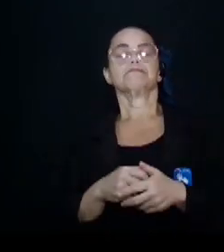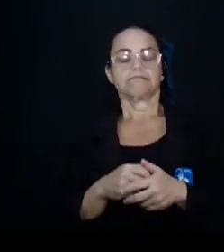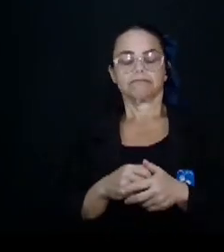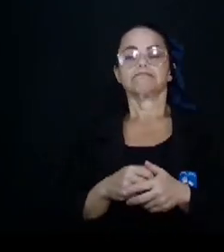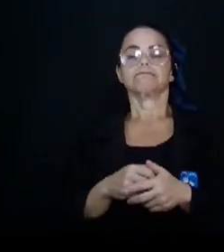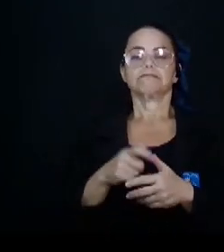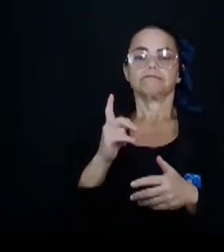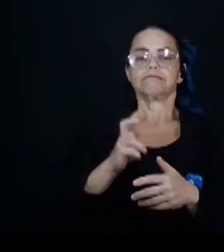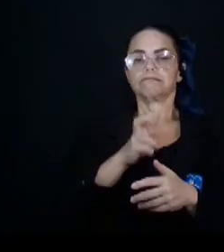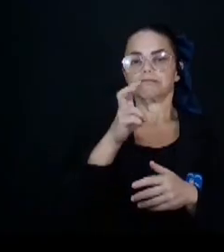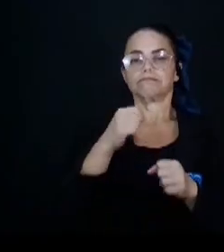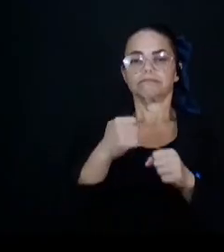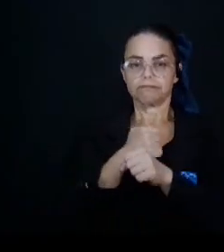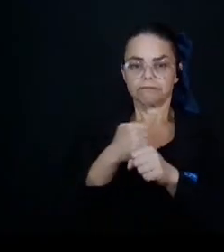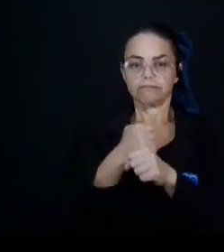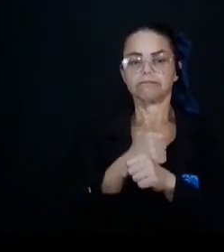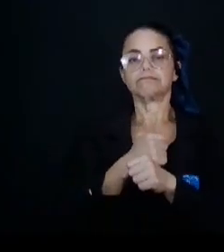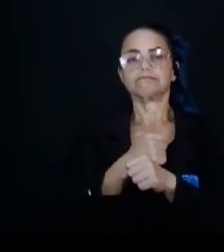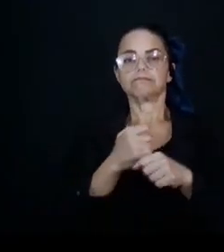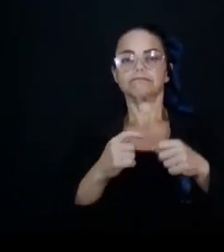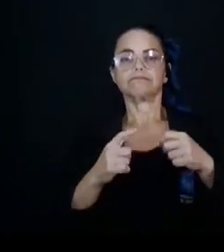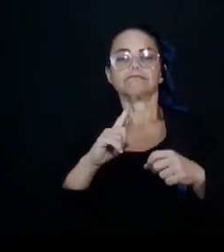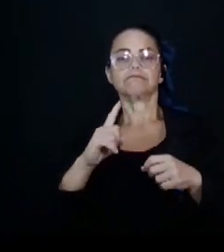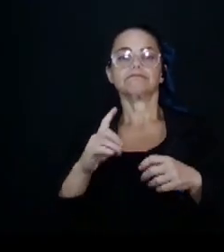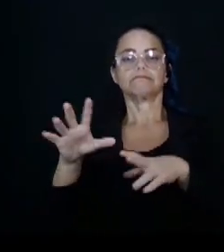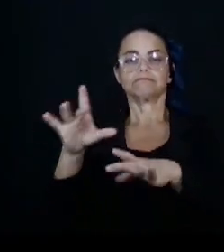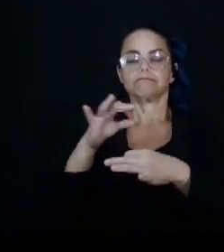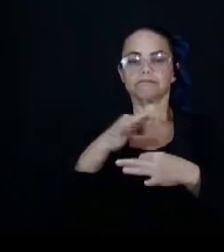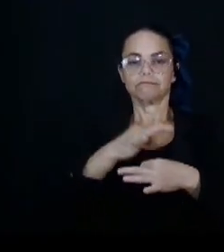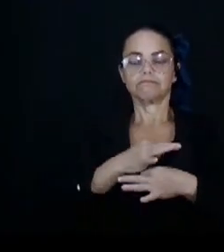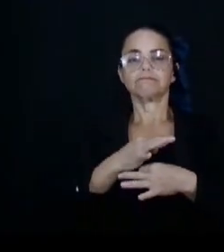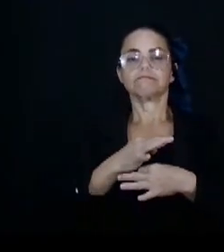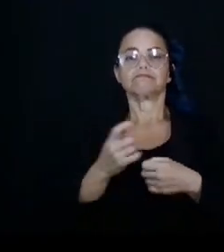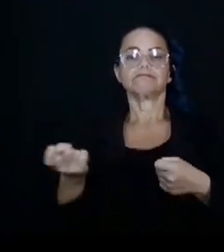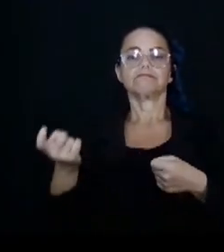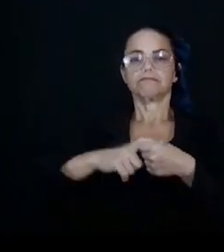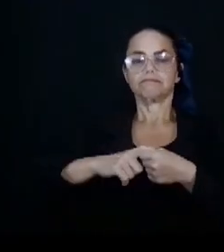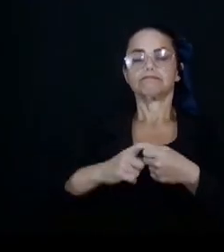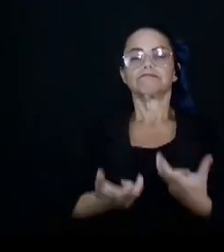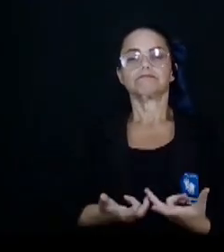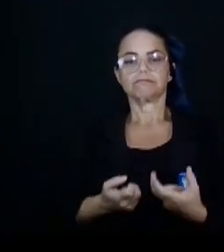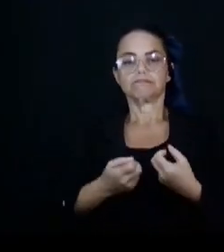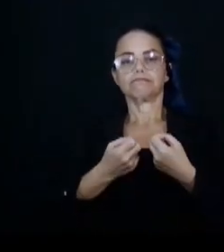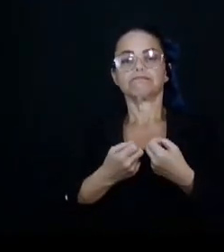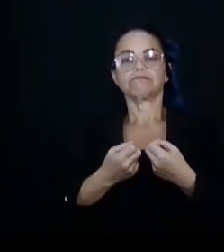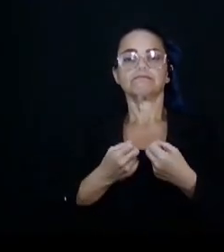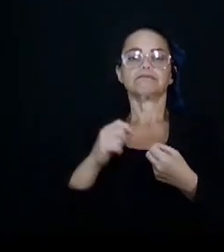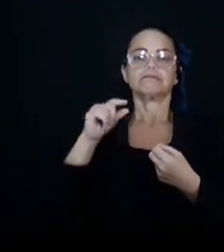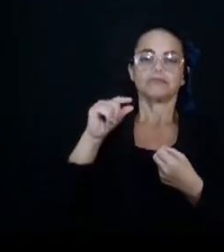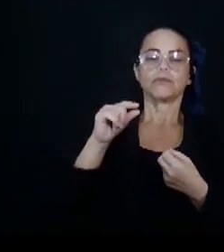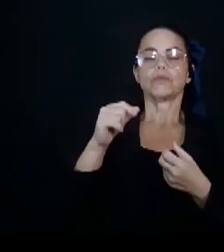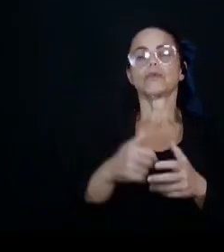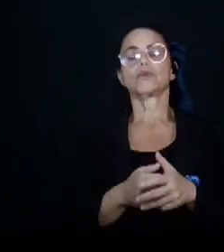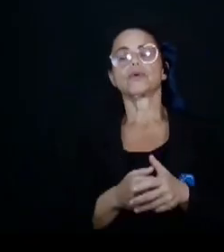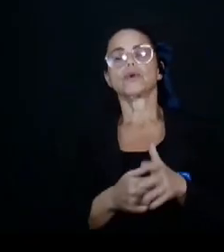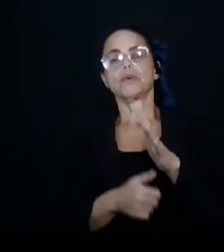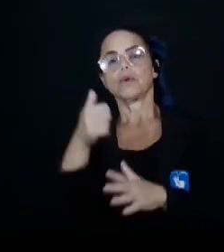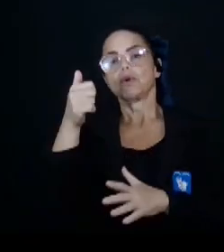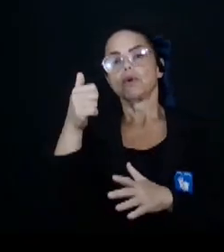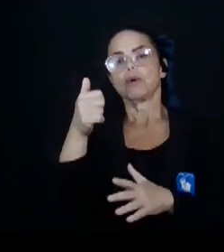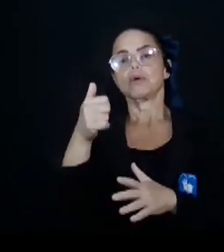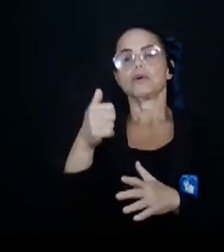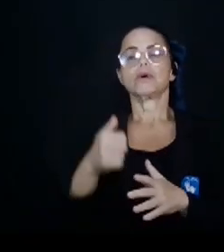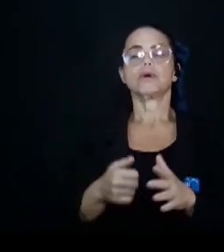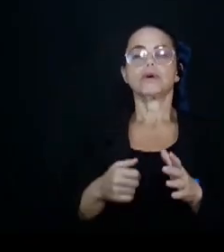ano pós-transplante, as chances de recaída são bem menores em relação ao primeiro ano de transplante.